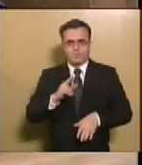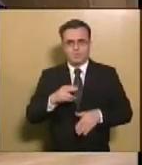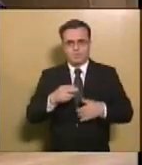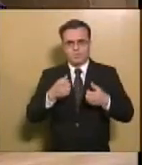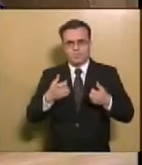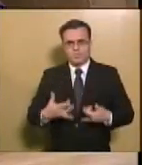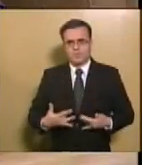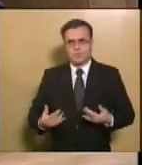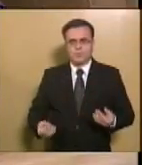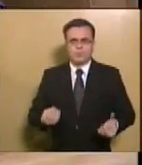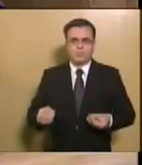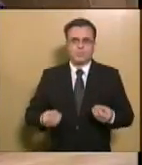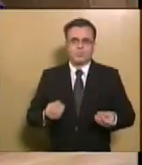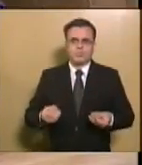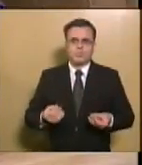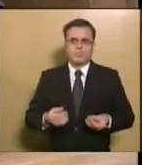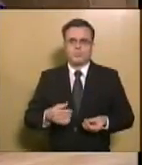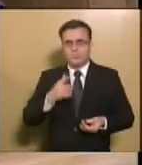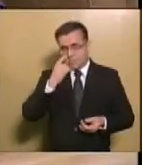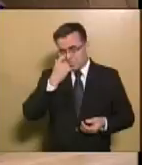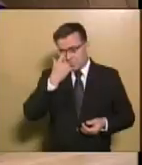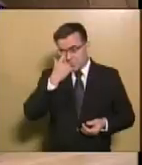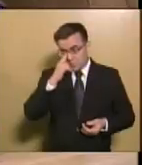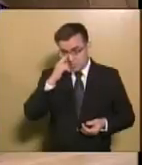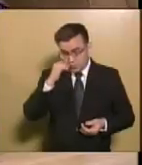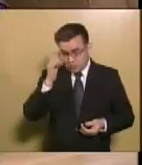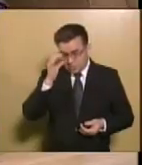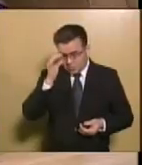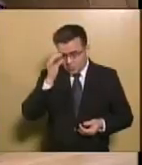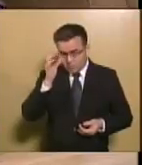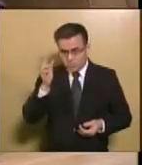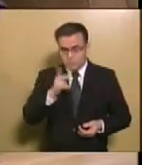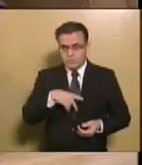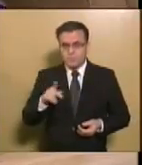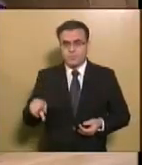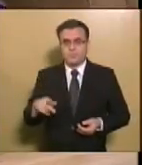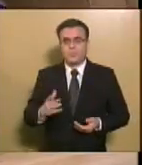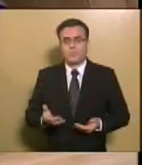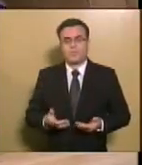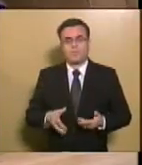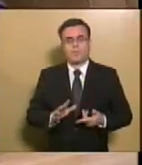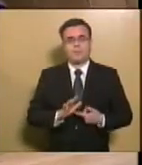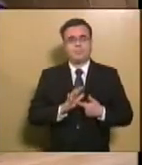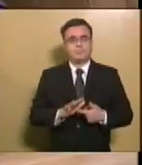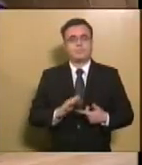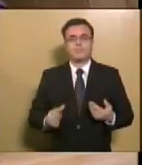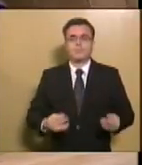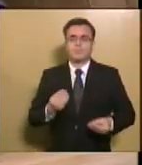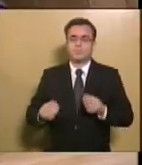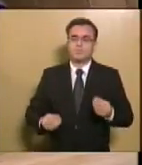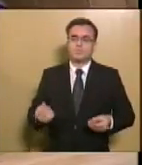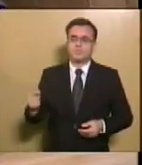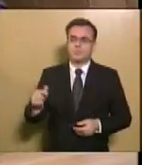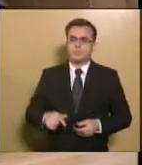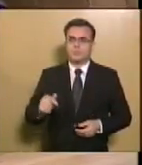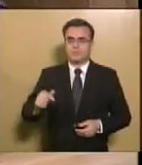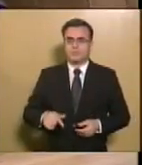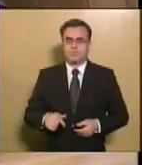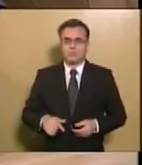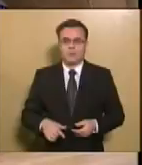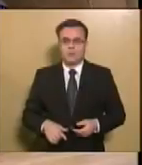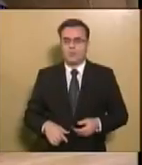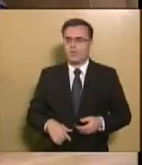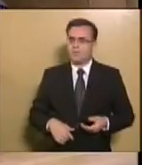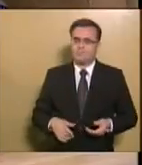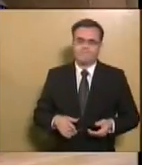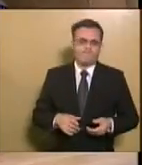né? Feito pelos professores, por esses três professores, mostra o quanto o nosso Estado não fez o dever